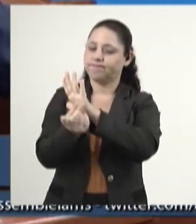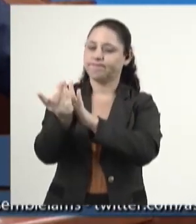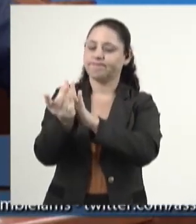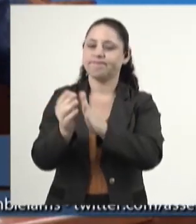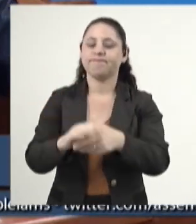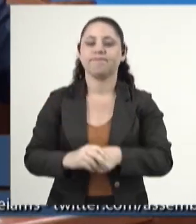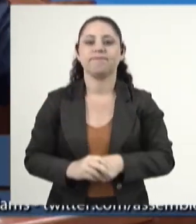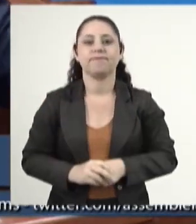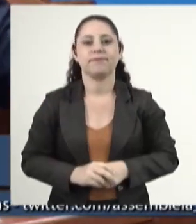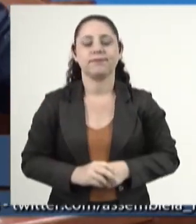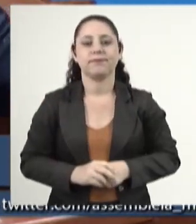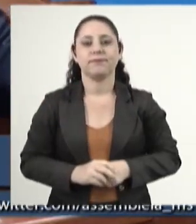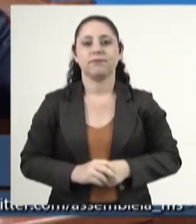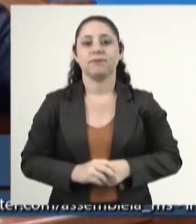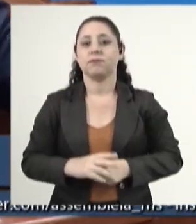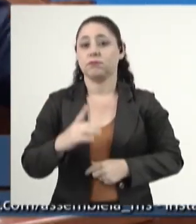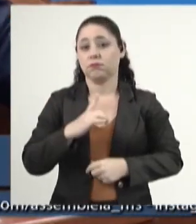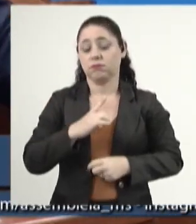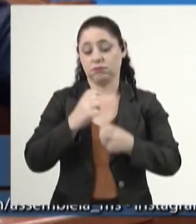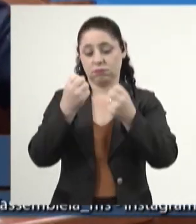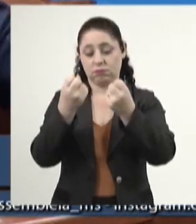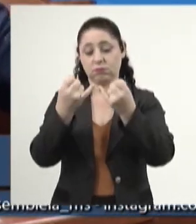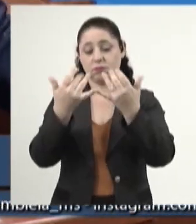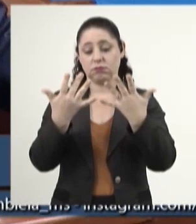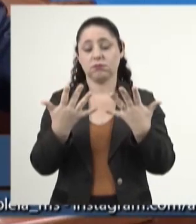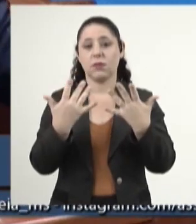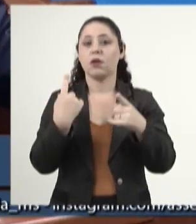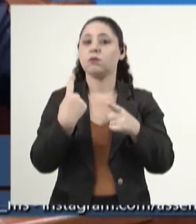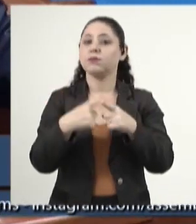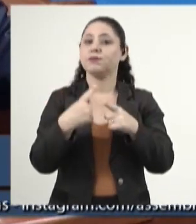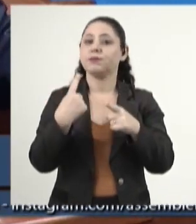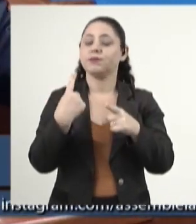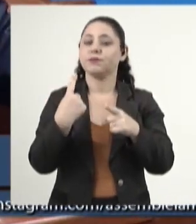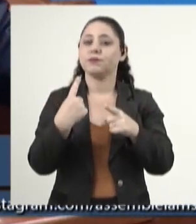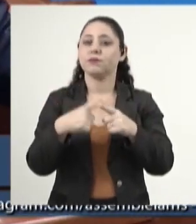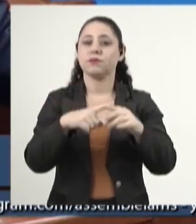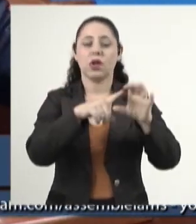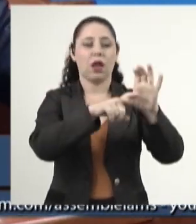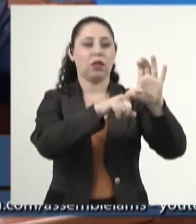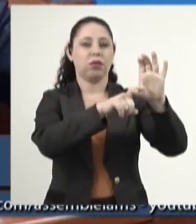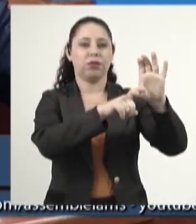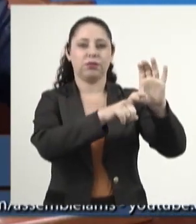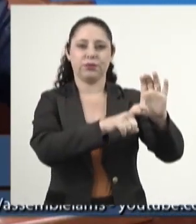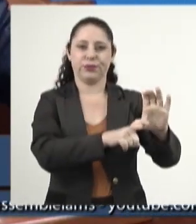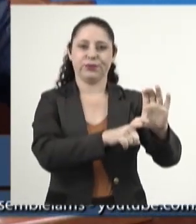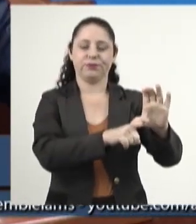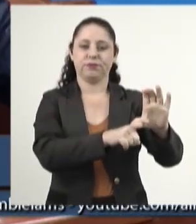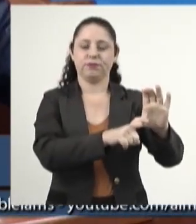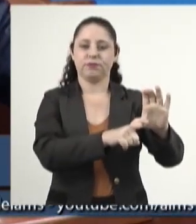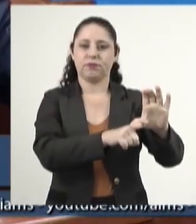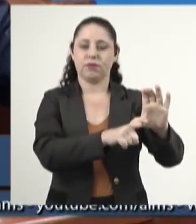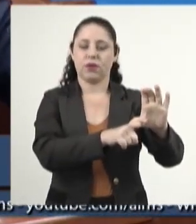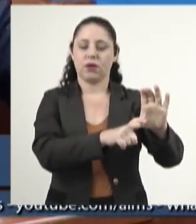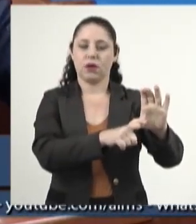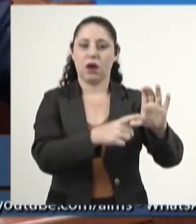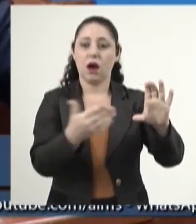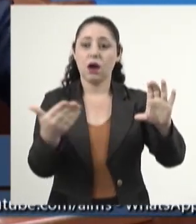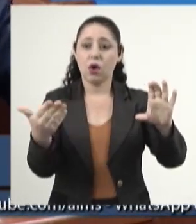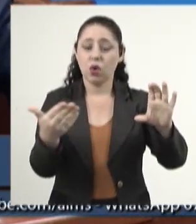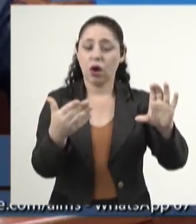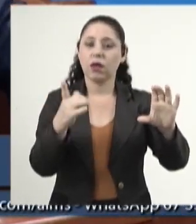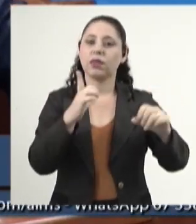Aqui está a explicação do porquê desse déficit que nós